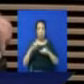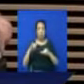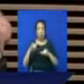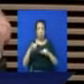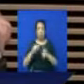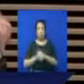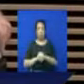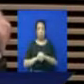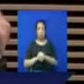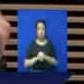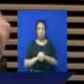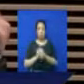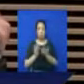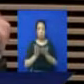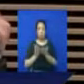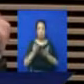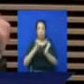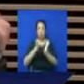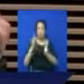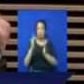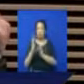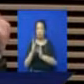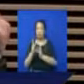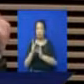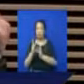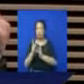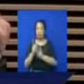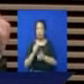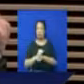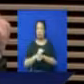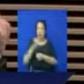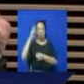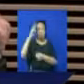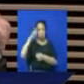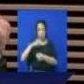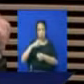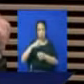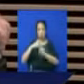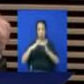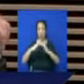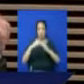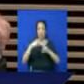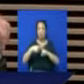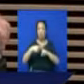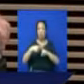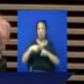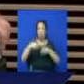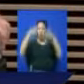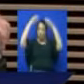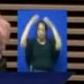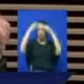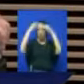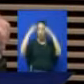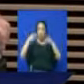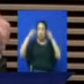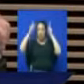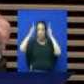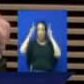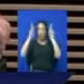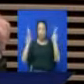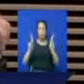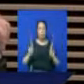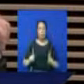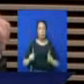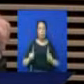luz das Escrituras, que Jesus Cristo é o Senhor da igreja e que Ele é o Rei dos Reis, o Príncipe da Paz, e que